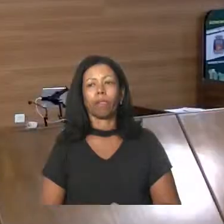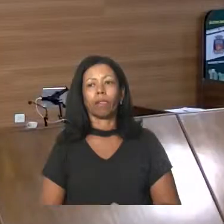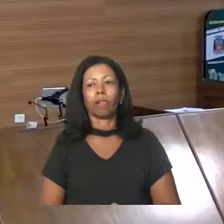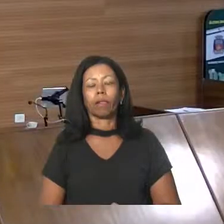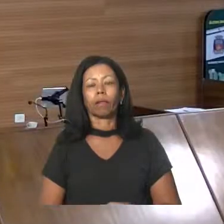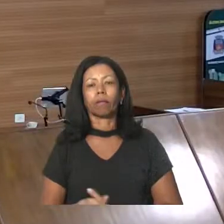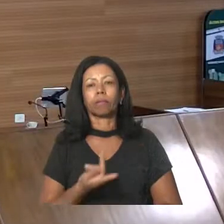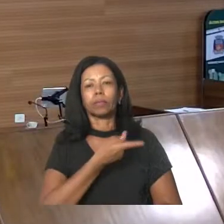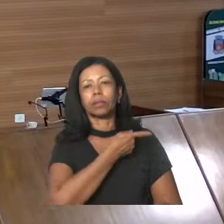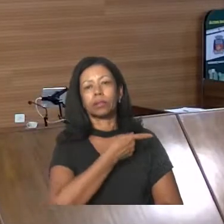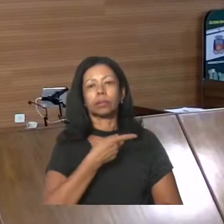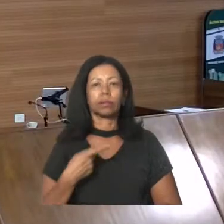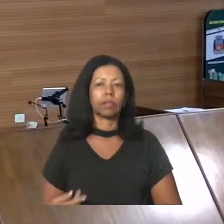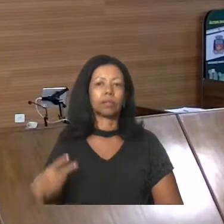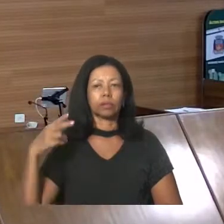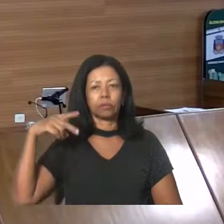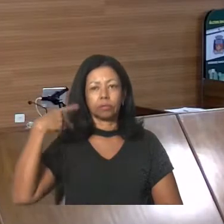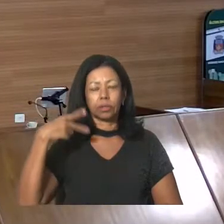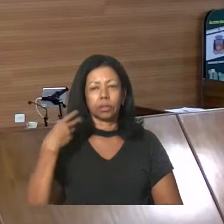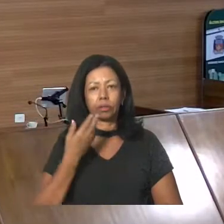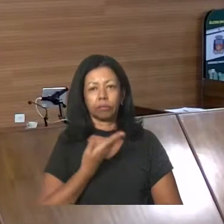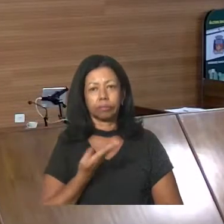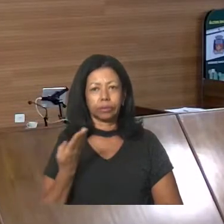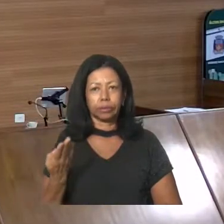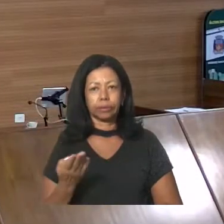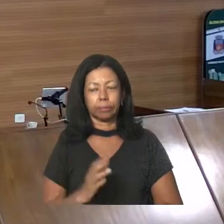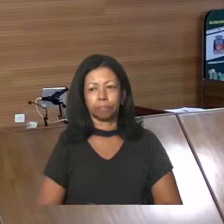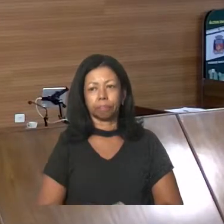Senhor presidente, nobres pares,